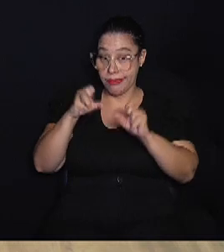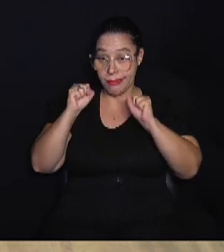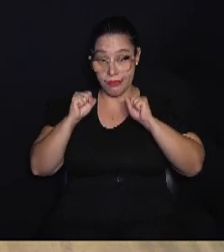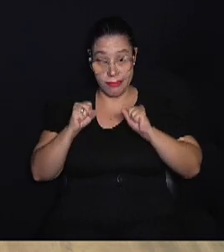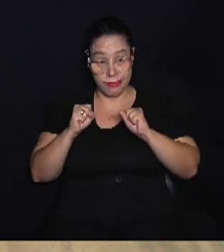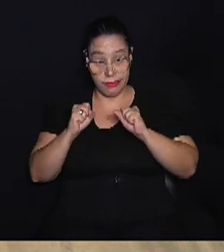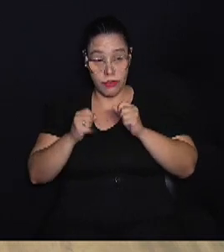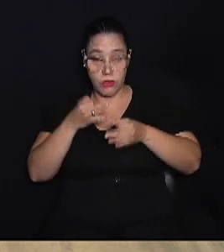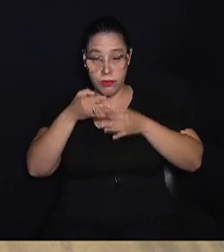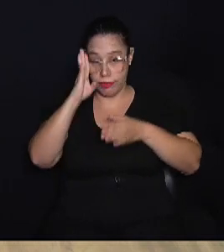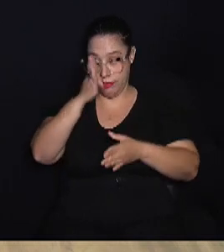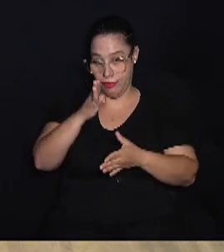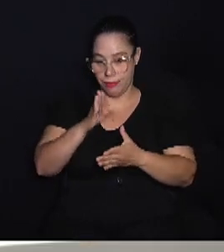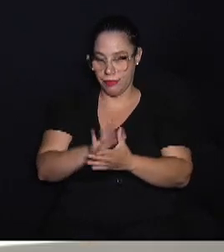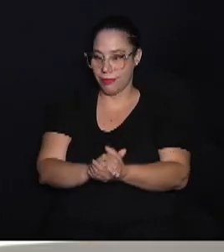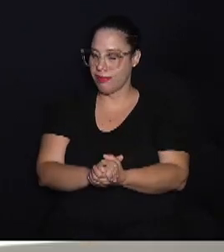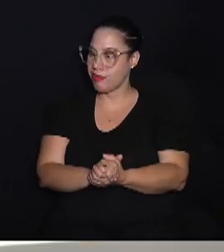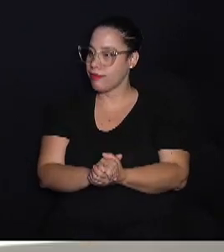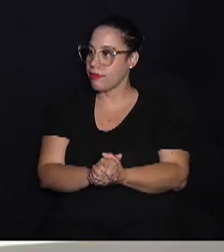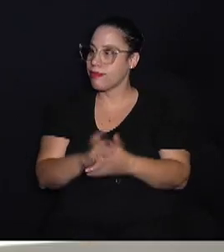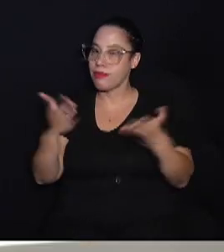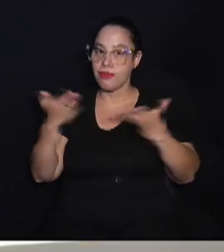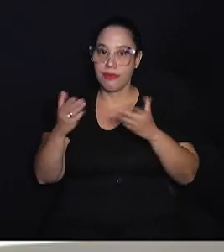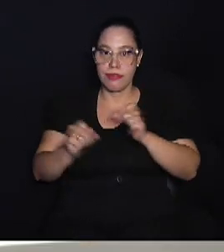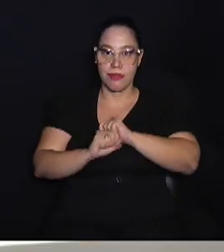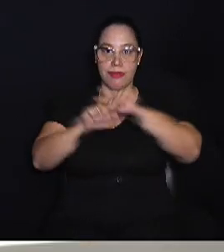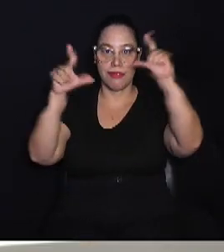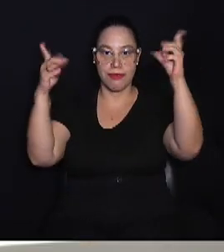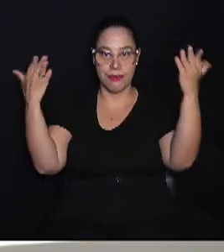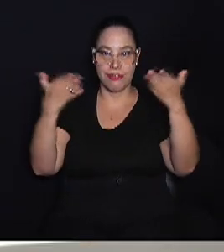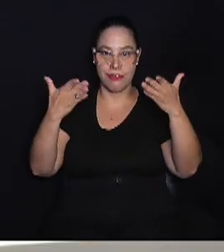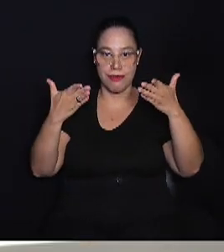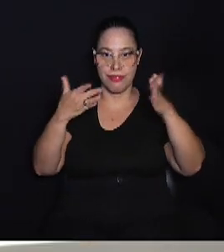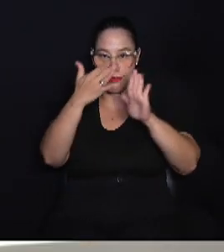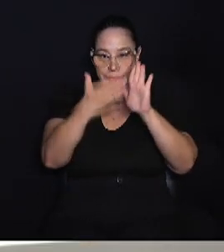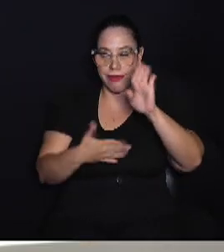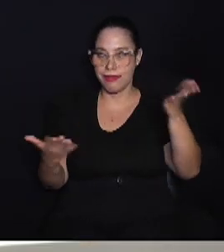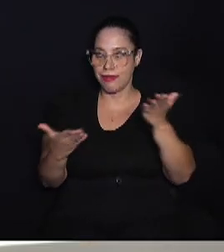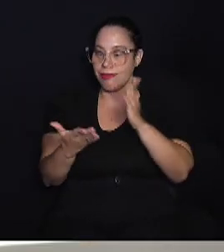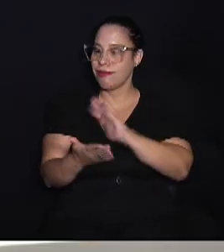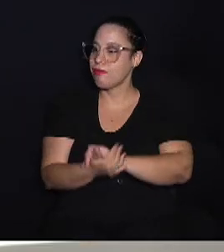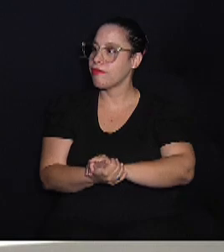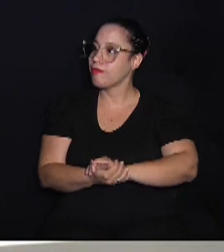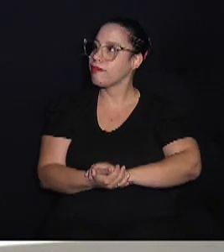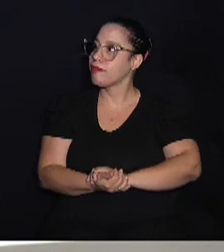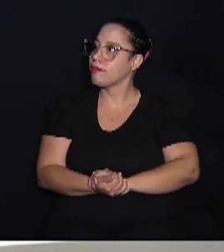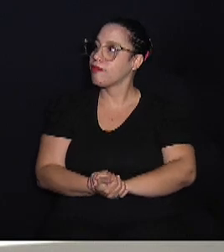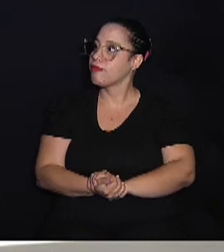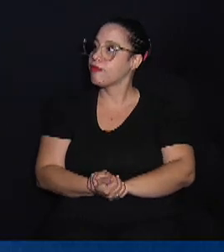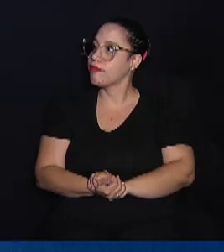você já fala direto conosco. Confira agora os destaques da edição de hoje.